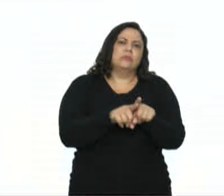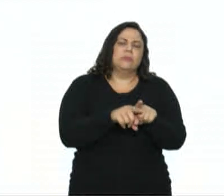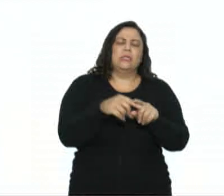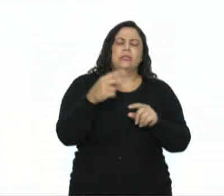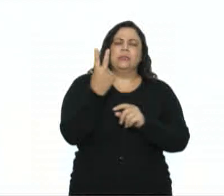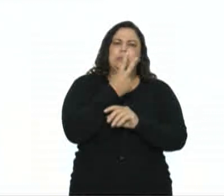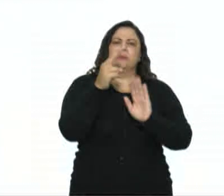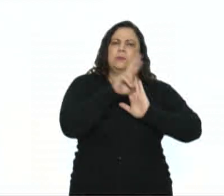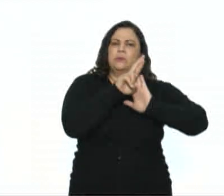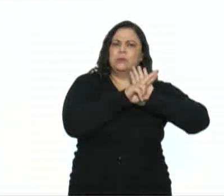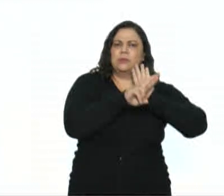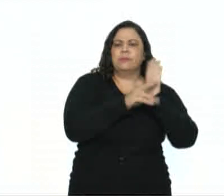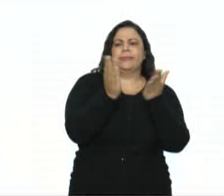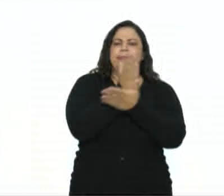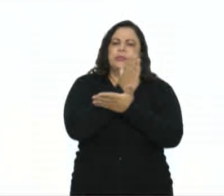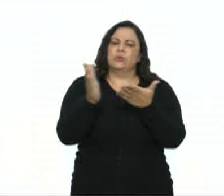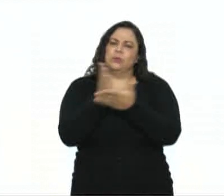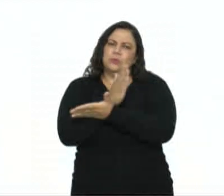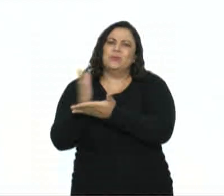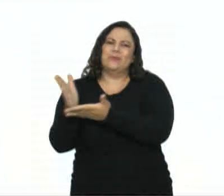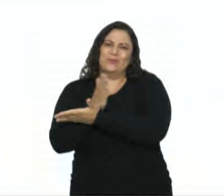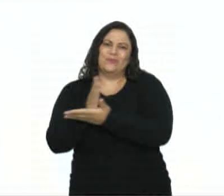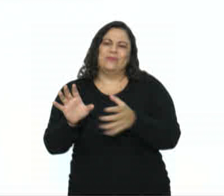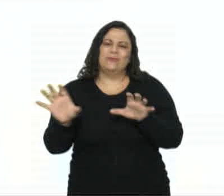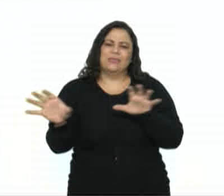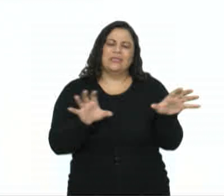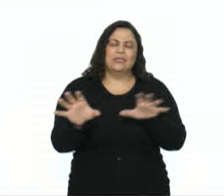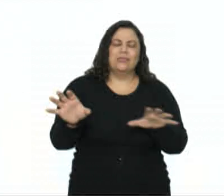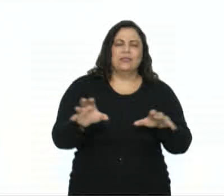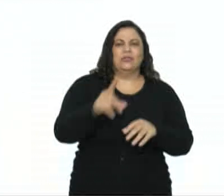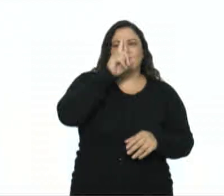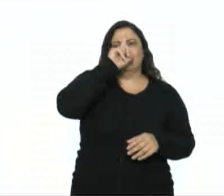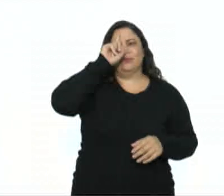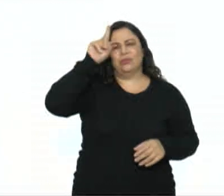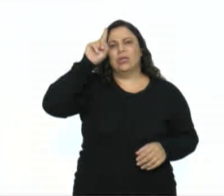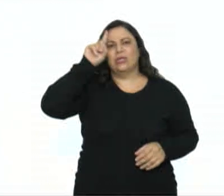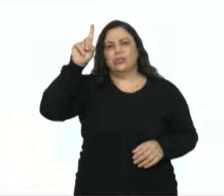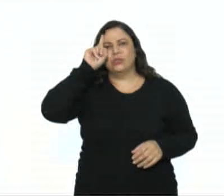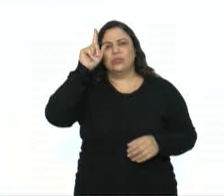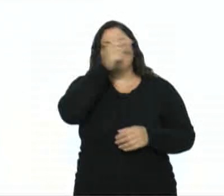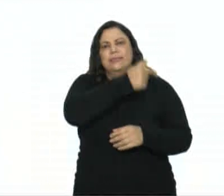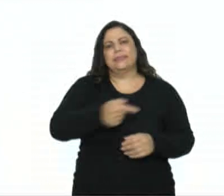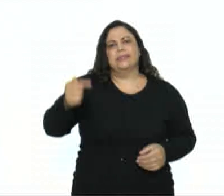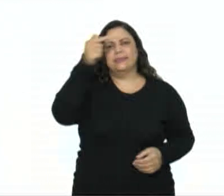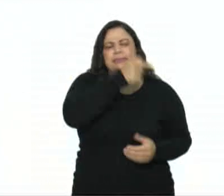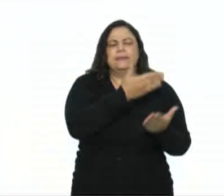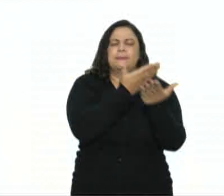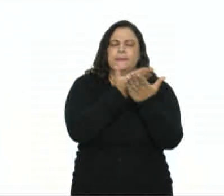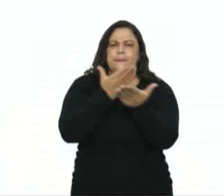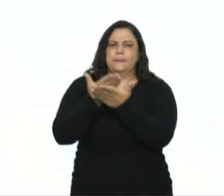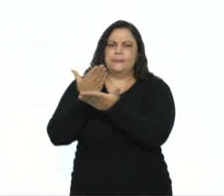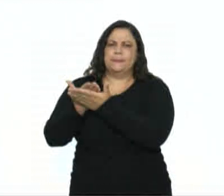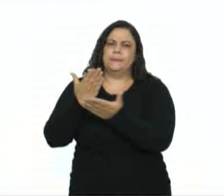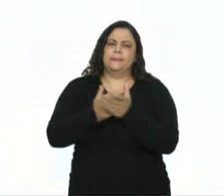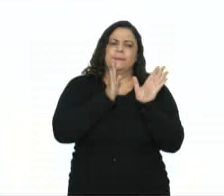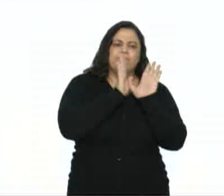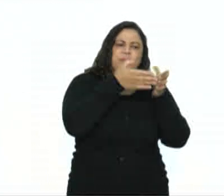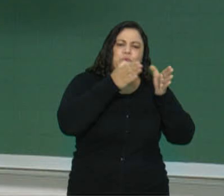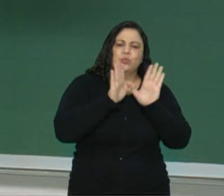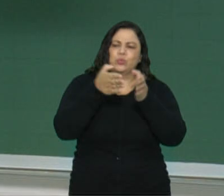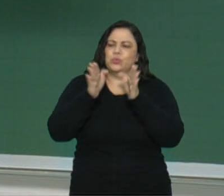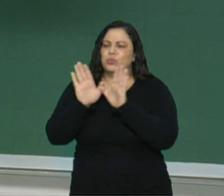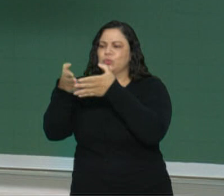dividir os conteúdos em dias e semanas, podendo estudar melhor em cada uma delas, aprendendo o